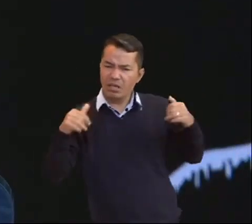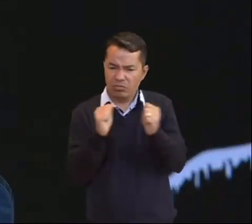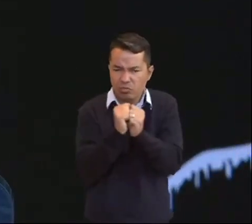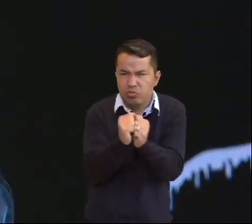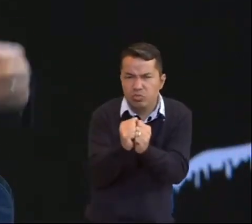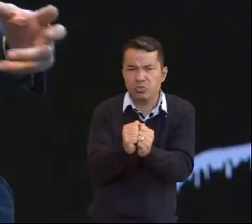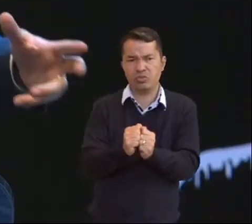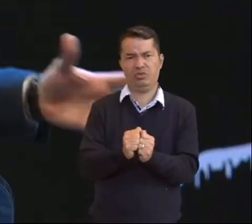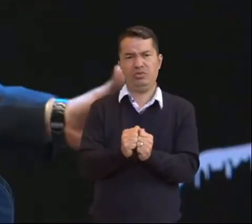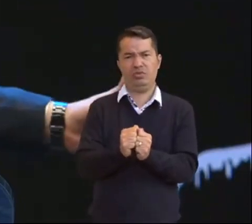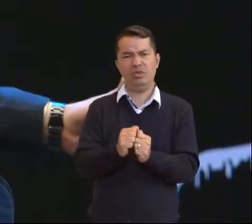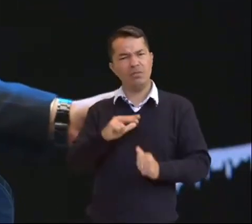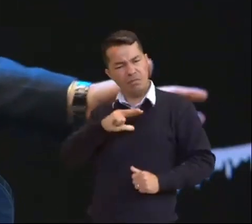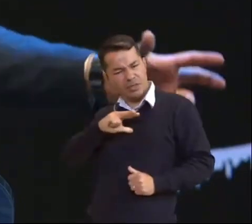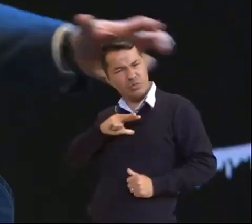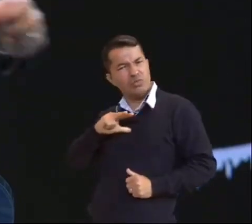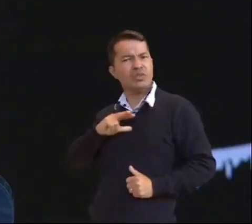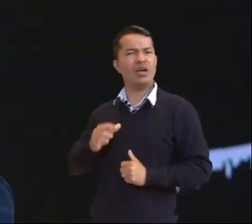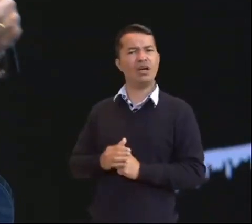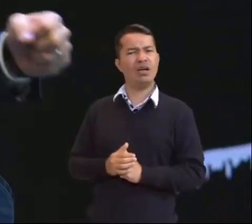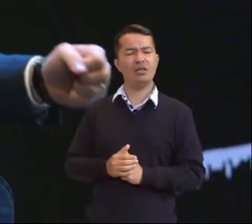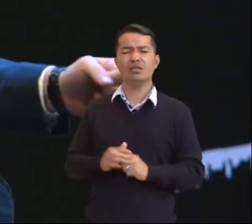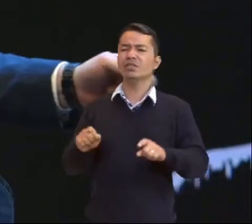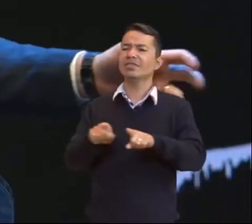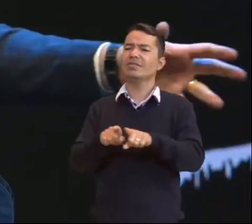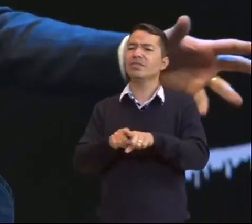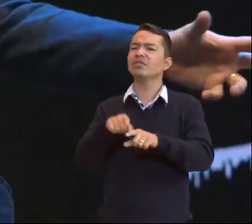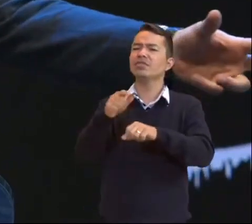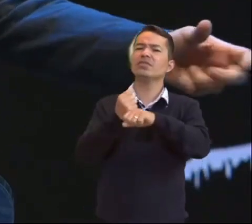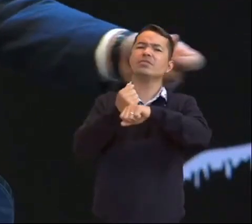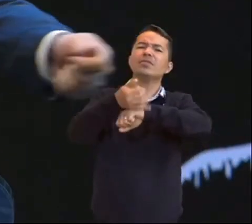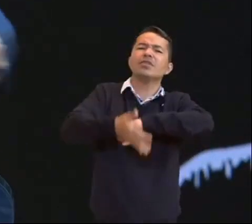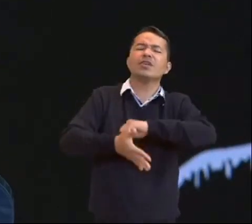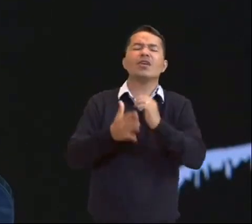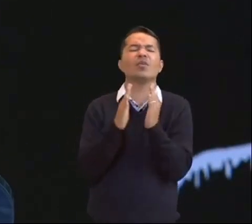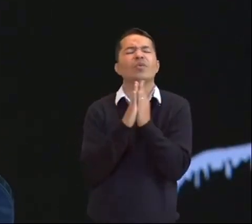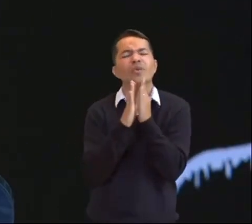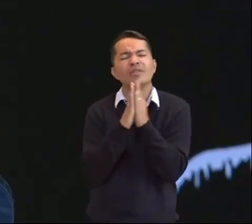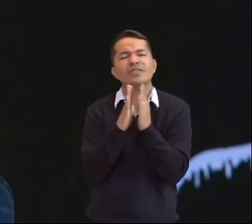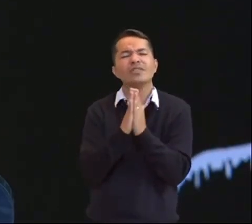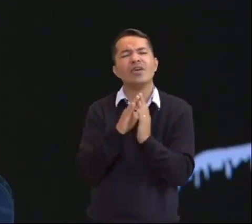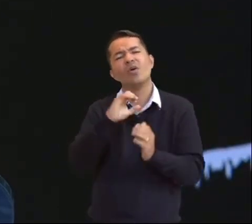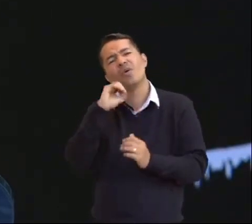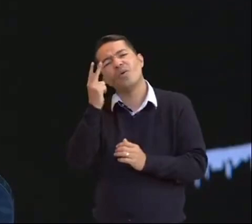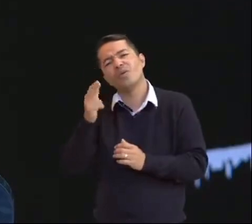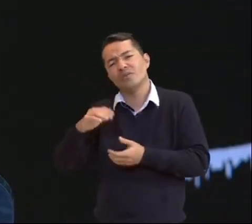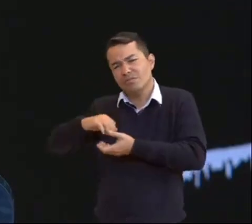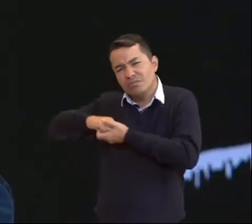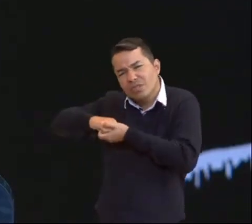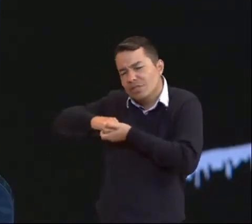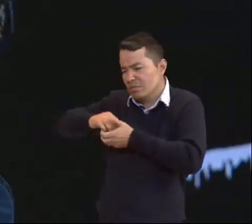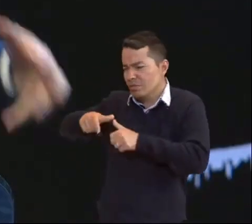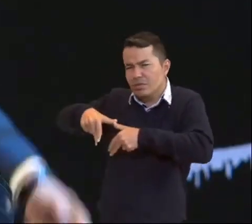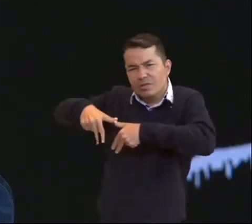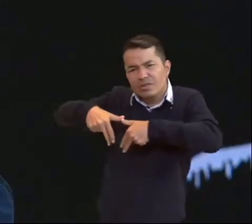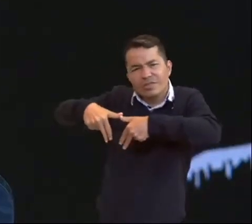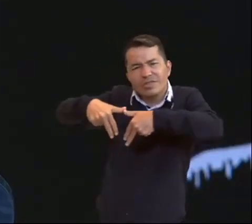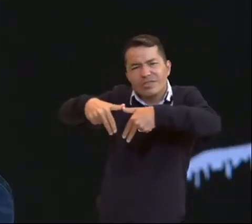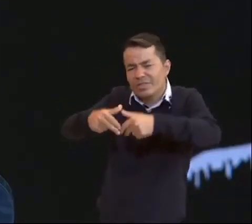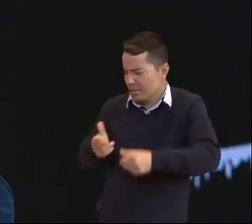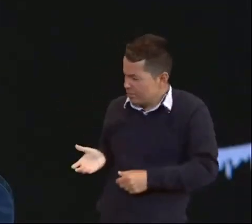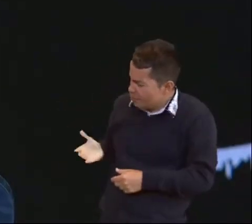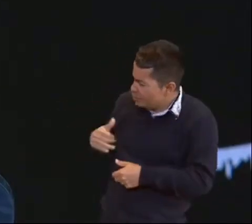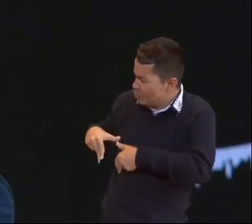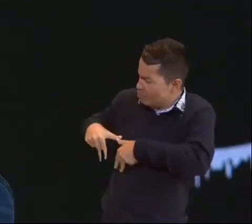acesa. Nas vigílias, quando vamos para os cultos juntos, como tomamos eles pelas mãos e intencionalmente